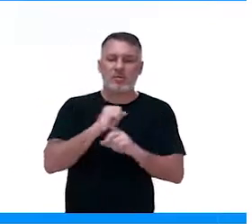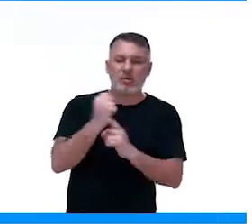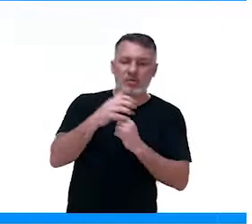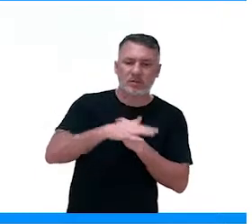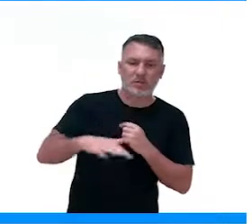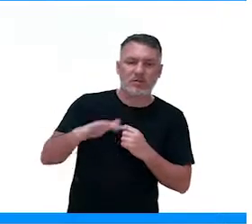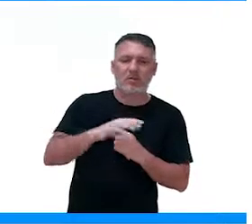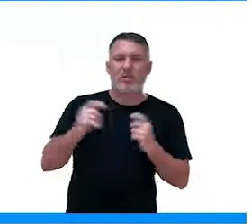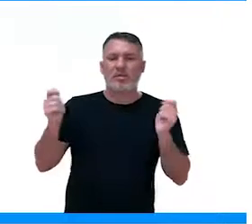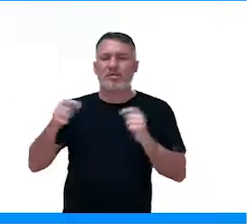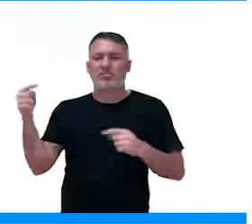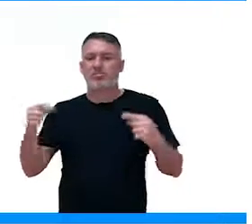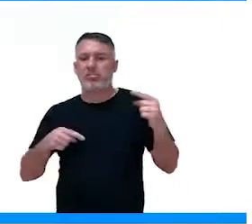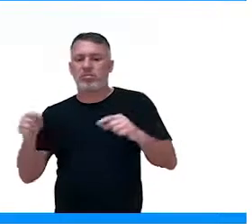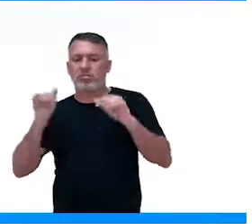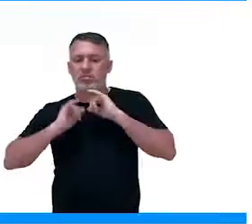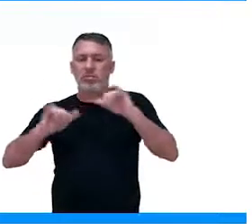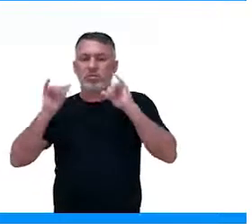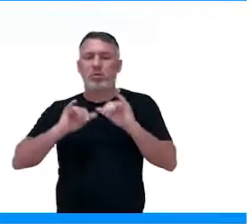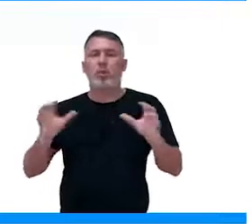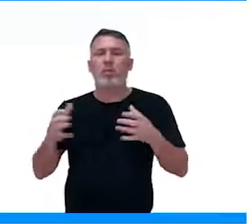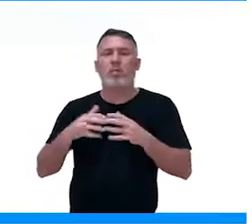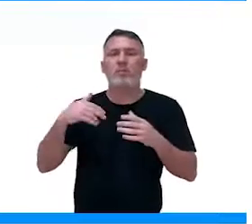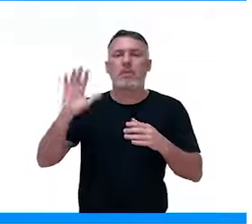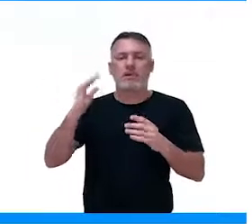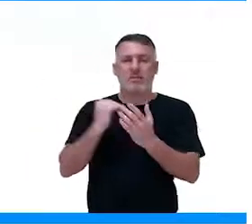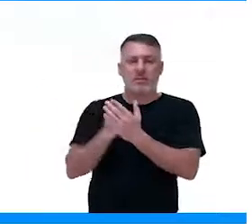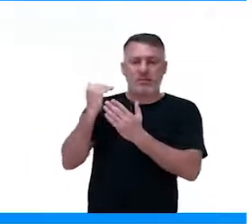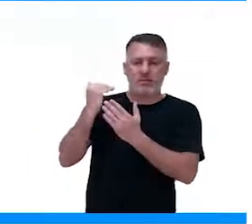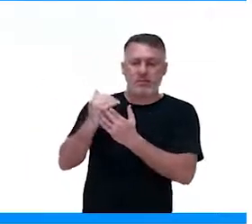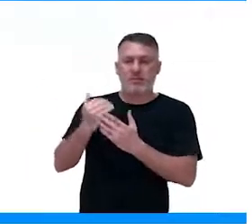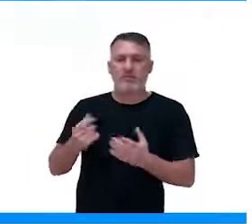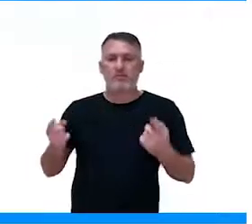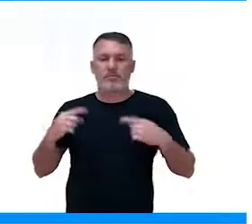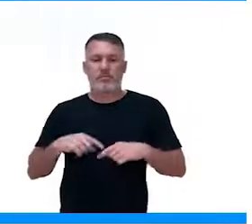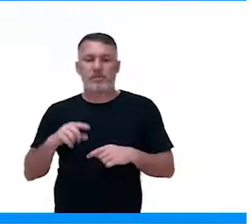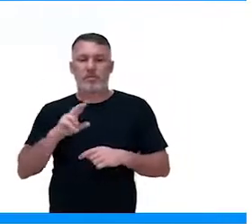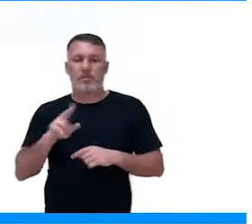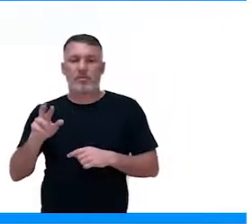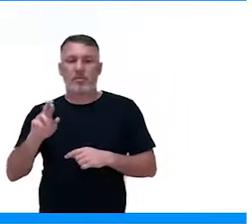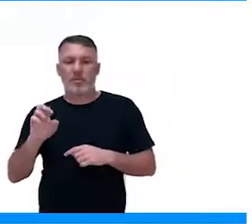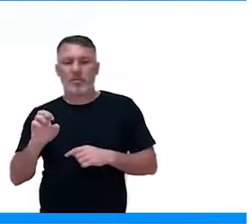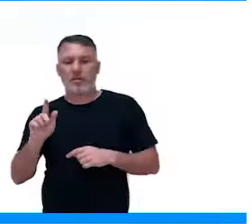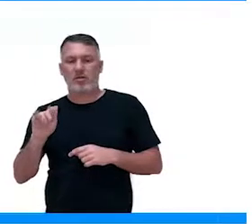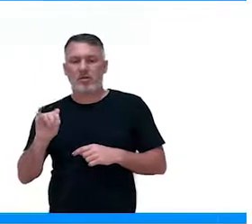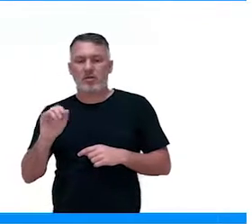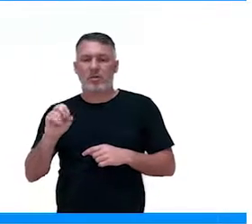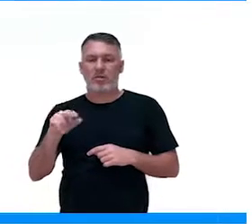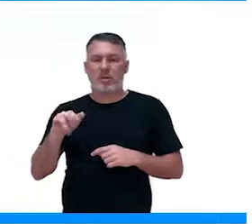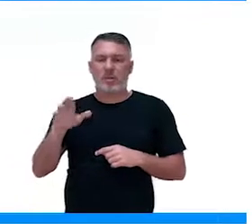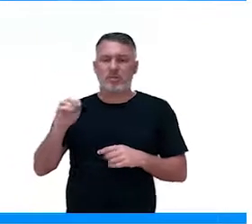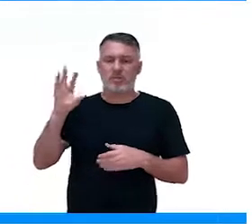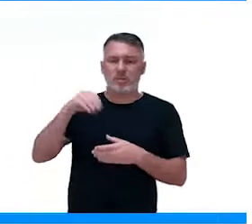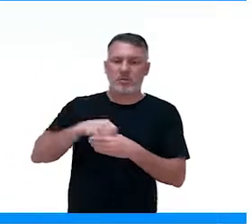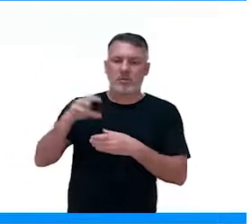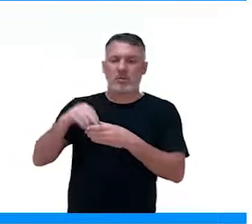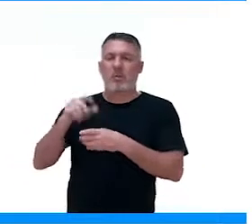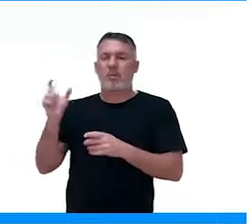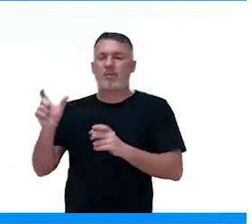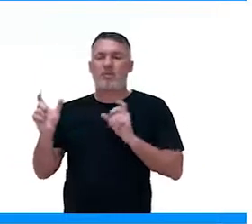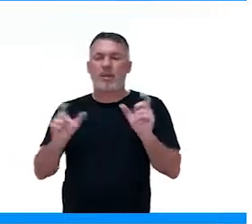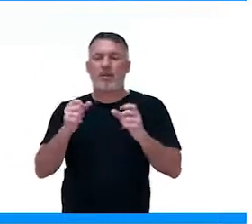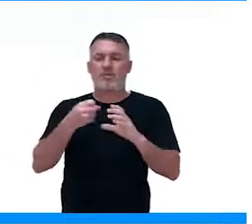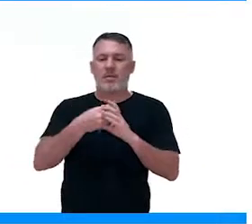vir a se determinar em uma comunicação mais ampla? É D, um regionalismo, por ser